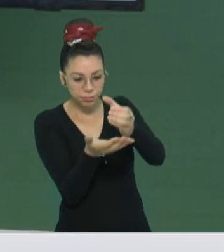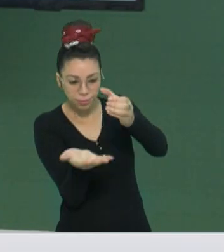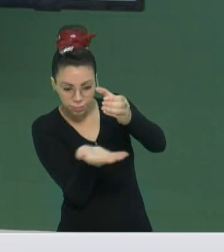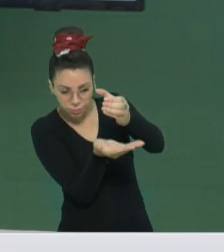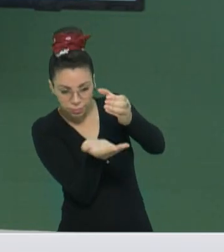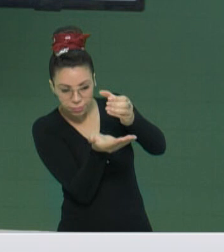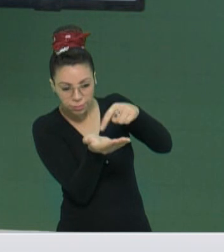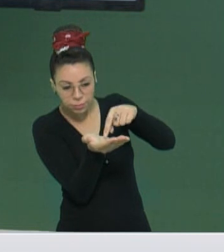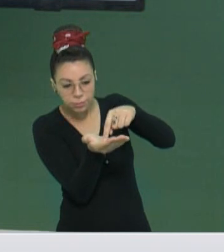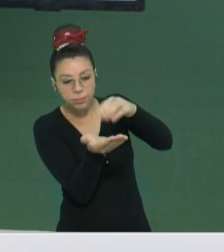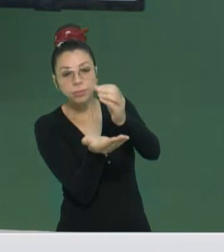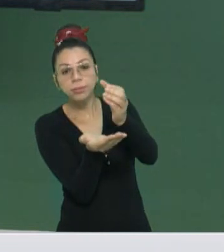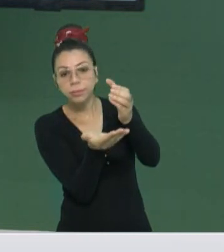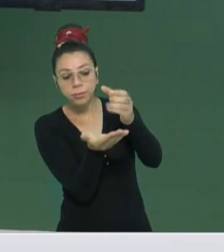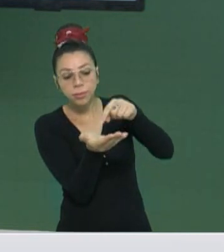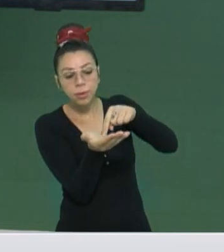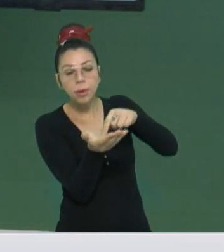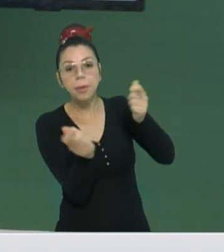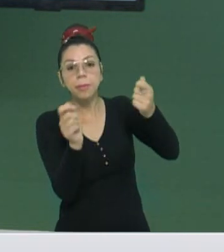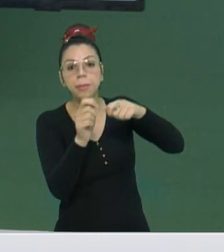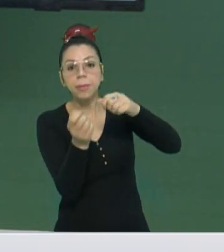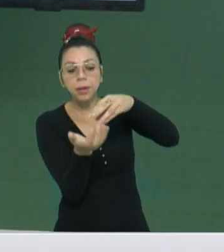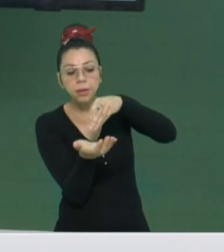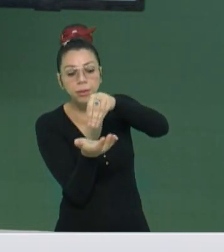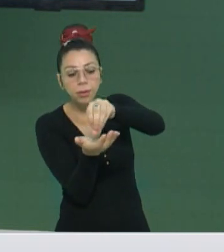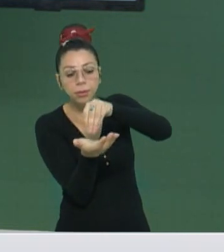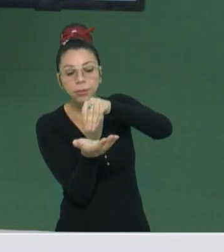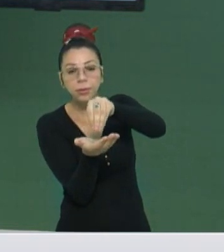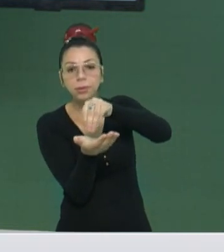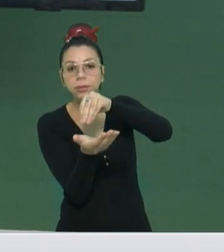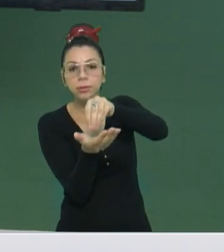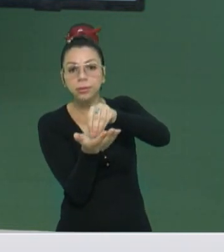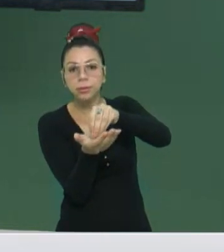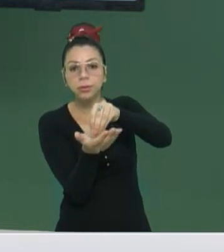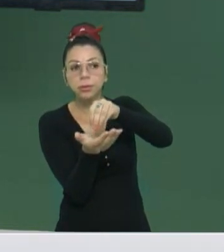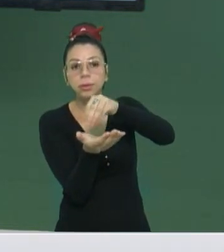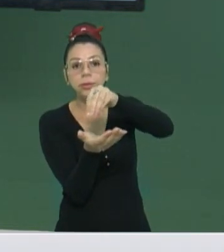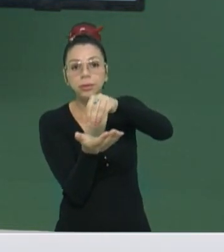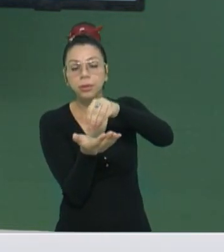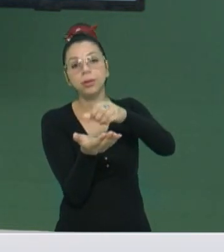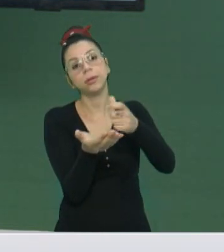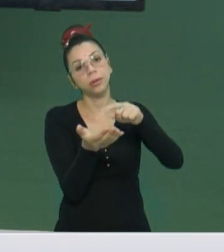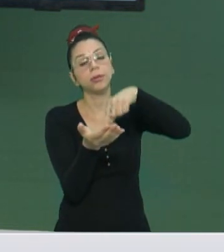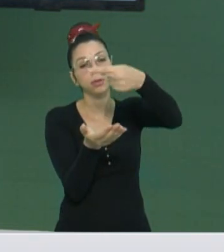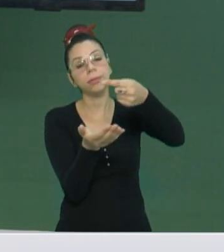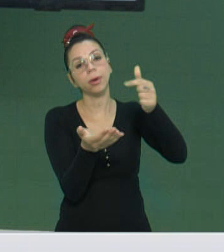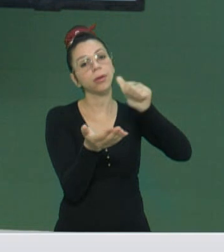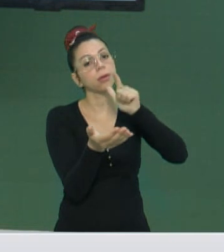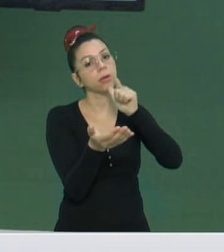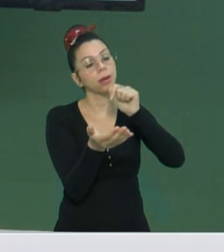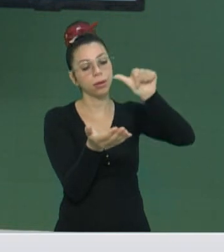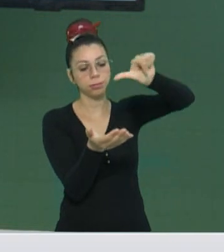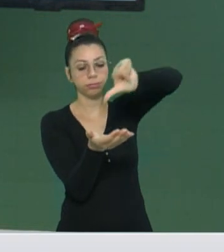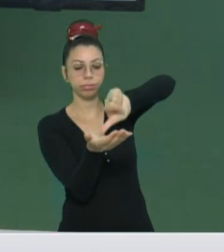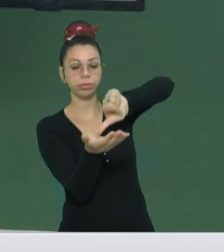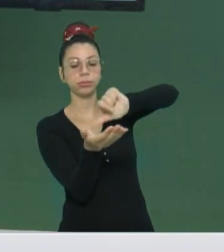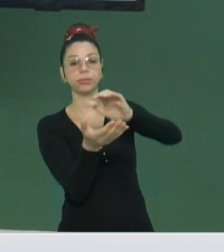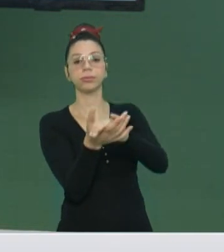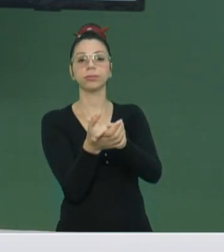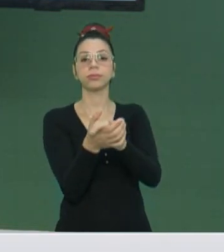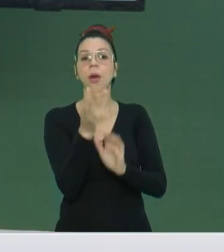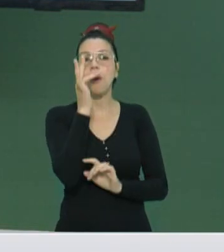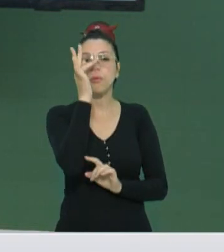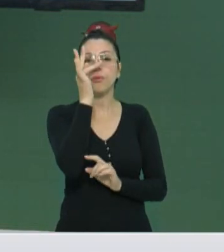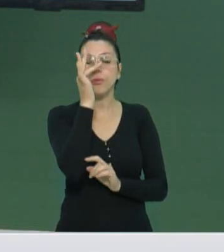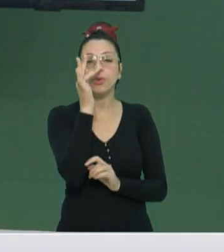vaso, naquele lugar tem que colocar areia. Colocou areia e você coloca água em cima da areia, mantém a planta úmida e